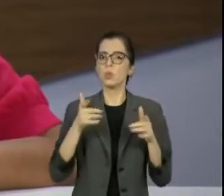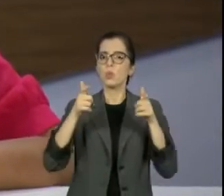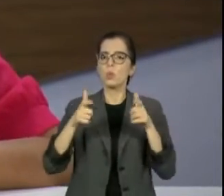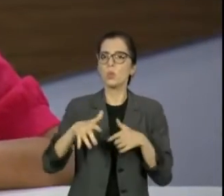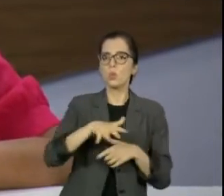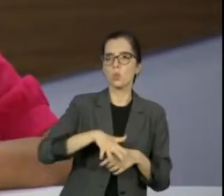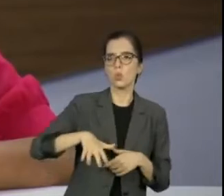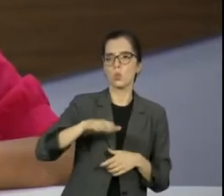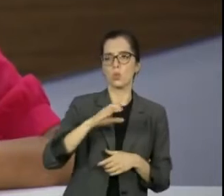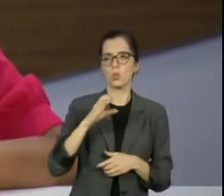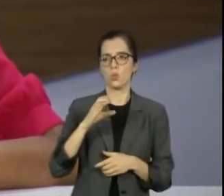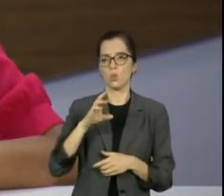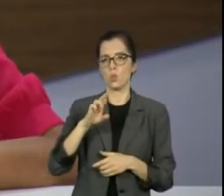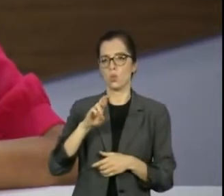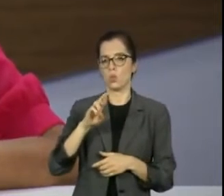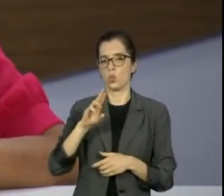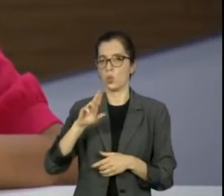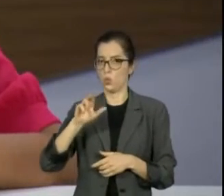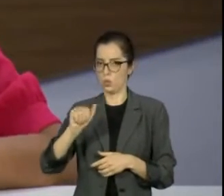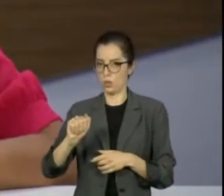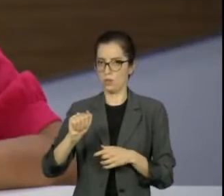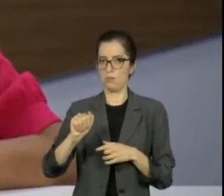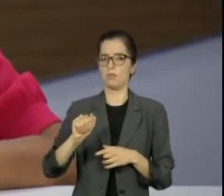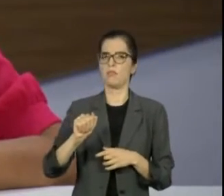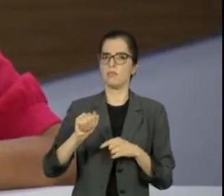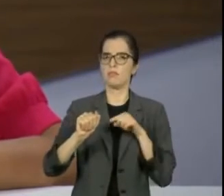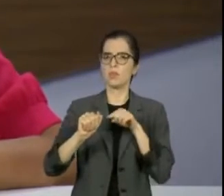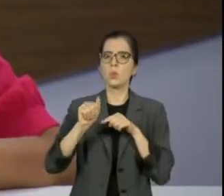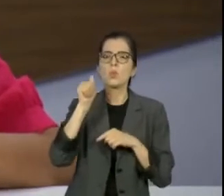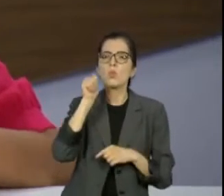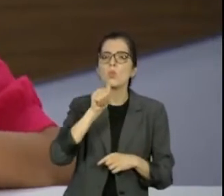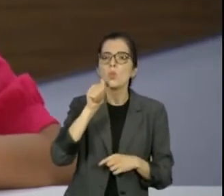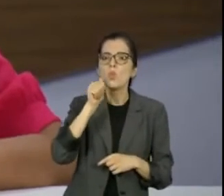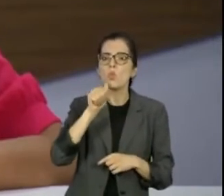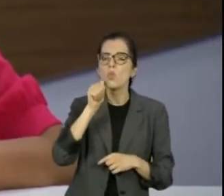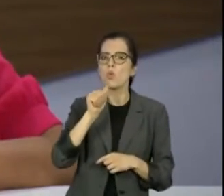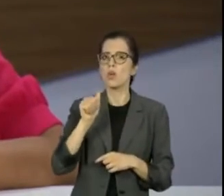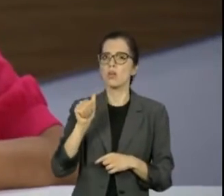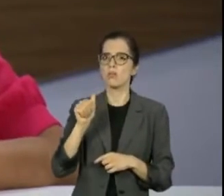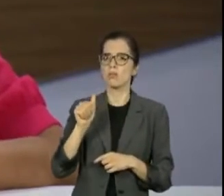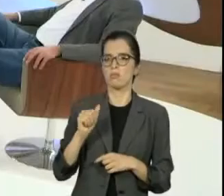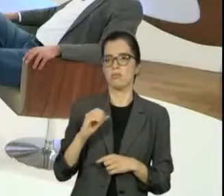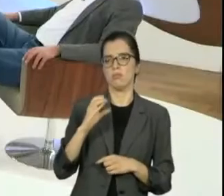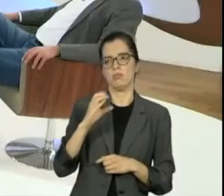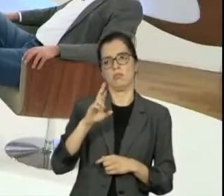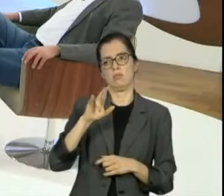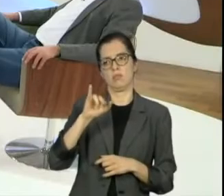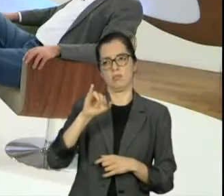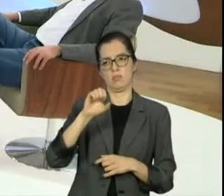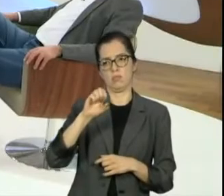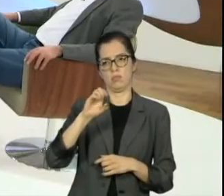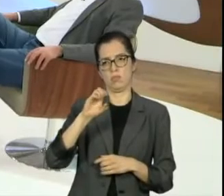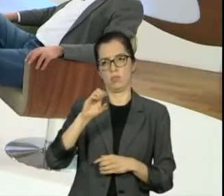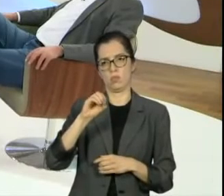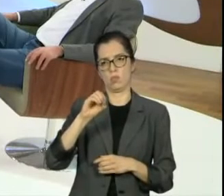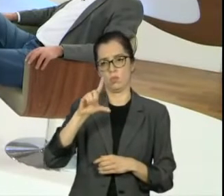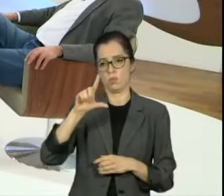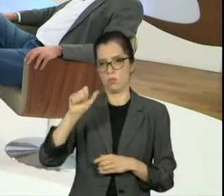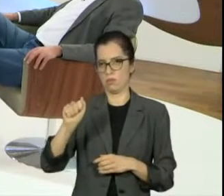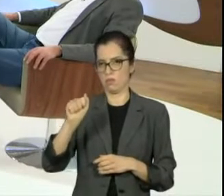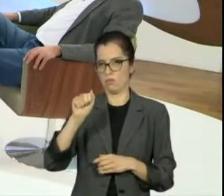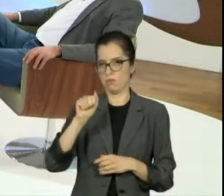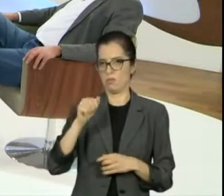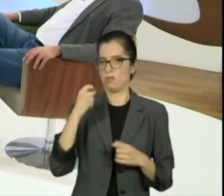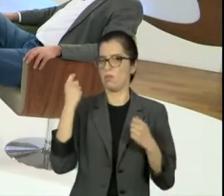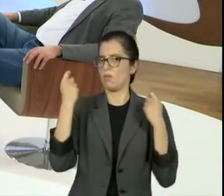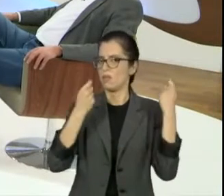artista negra, a crioula, que pintou na segunda edição do Cura, uma